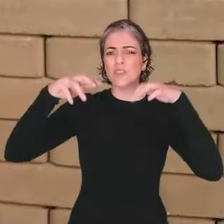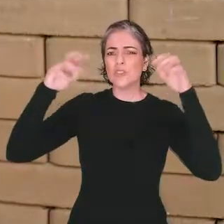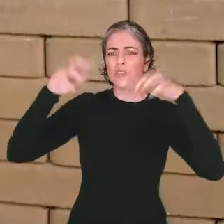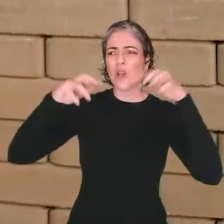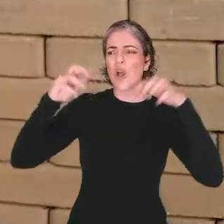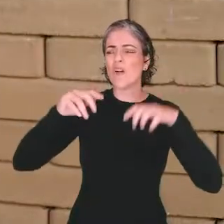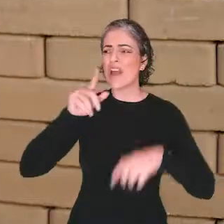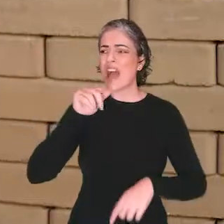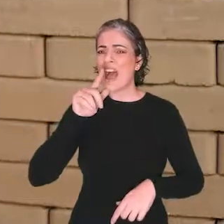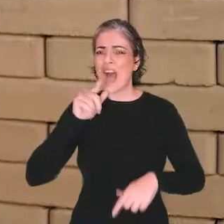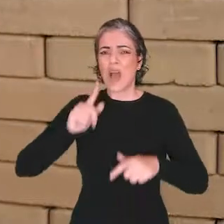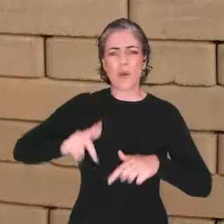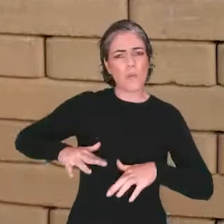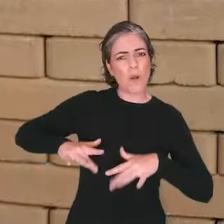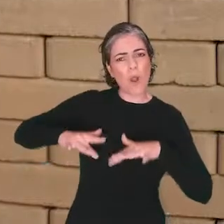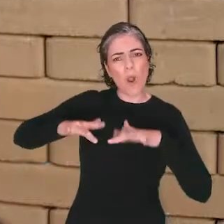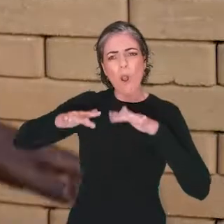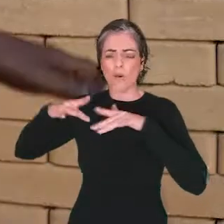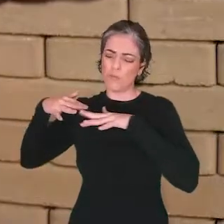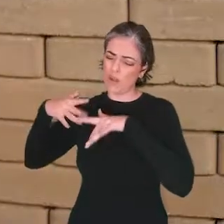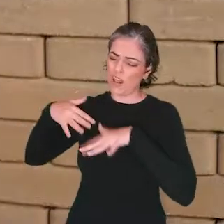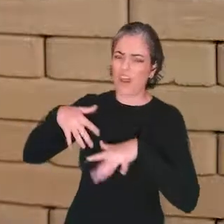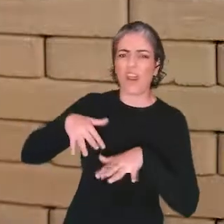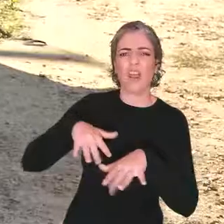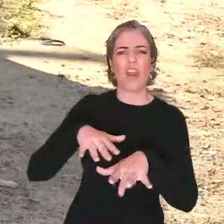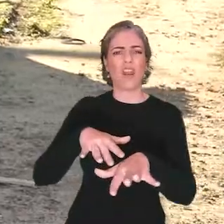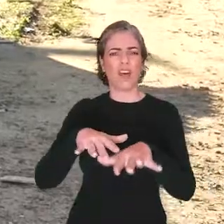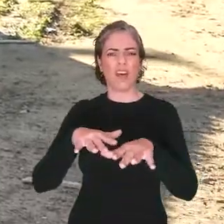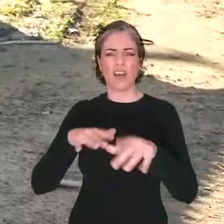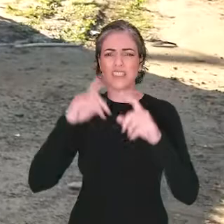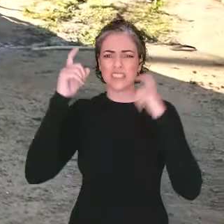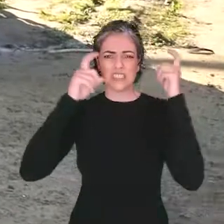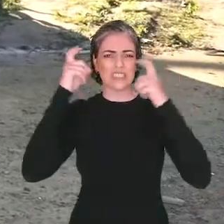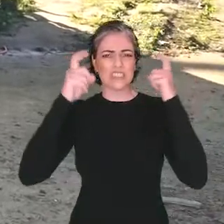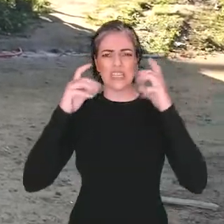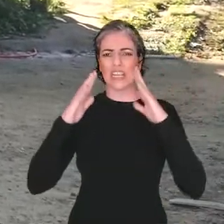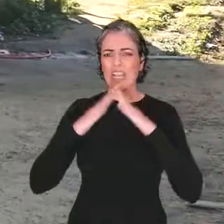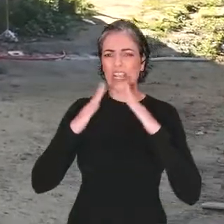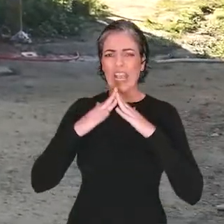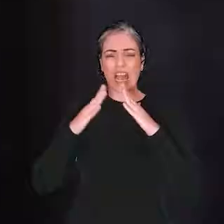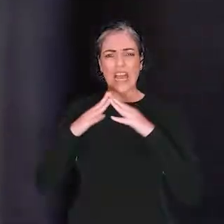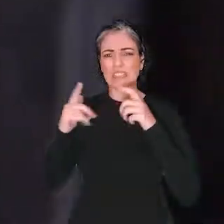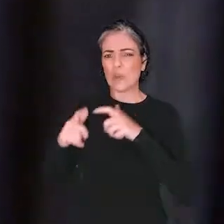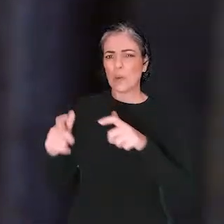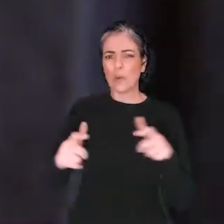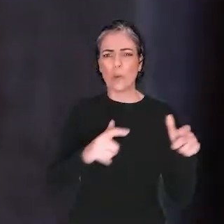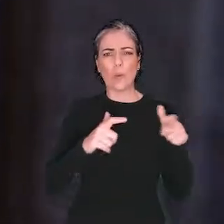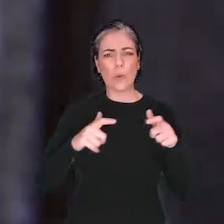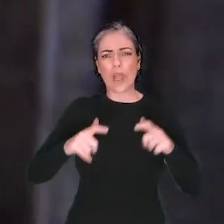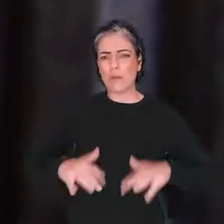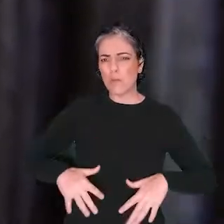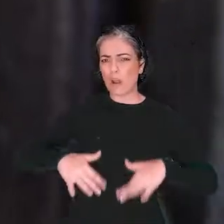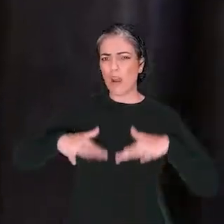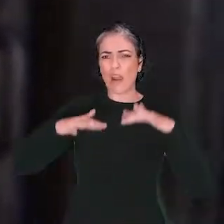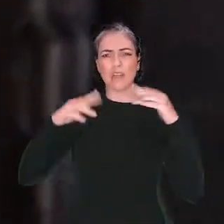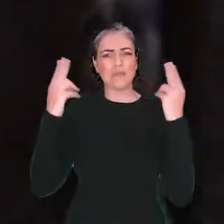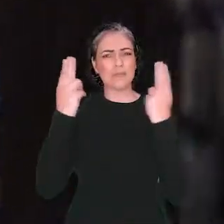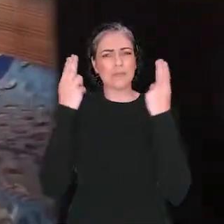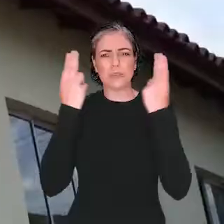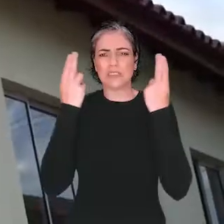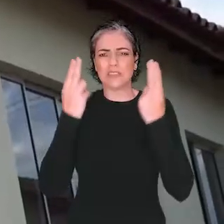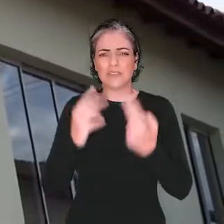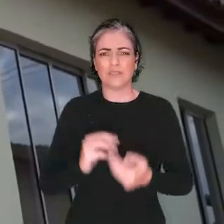Quando chove, a água vem, tem vez que vem e entra água aqui, tudo. A gente fica doido dentro de casa. Assim, ó, tudo quanto é lugar, não tem